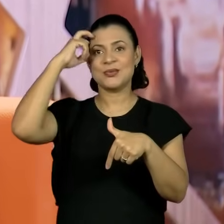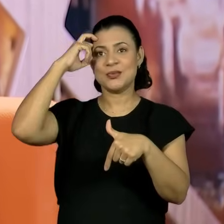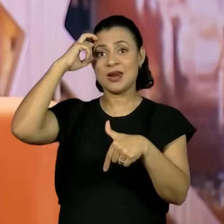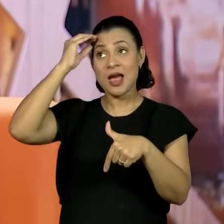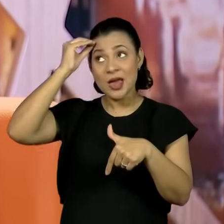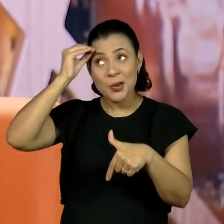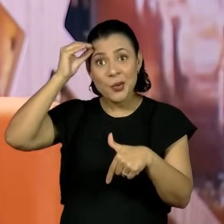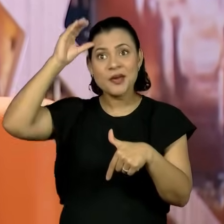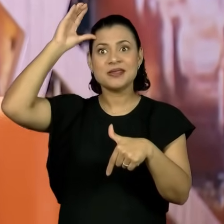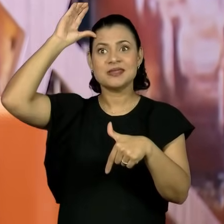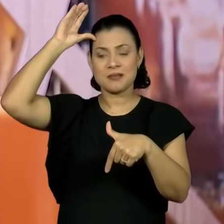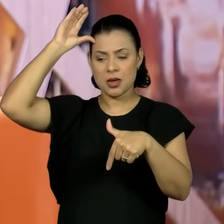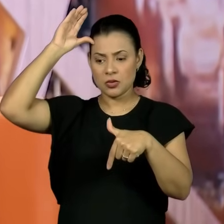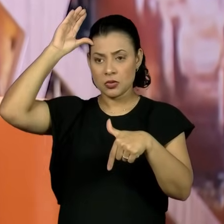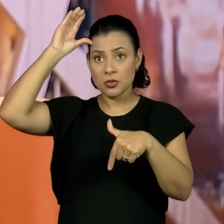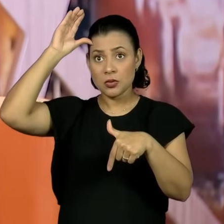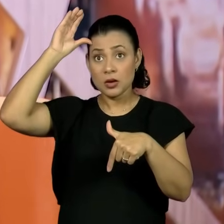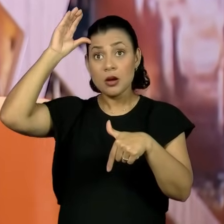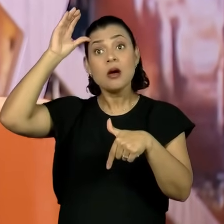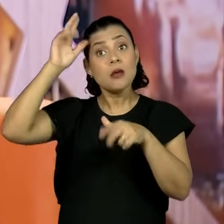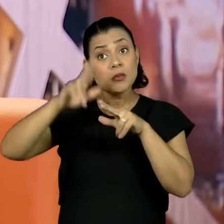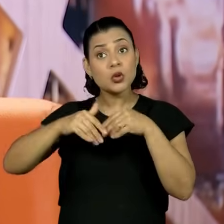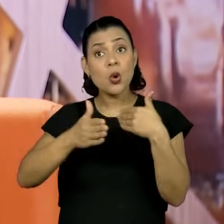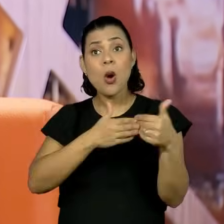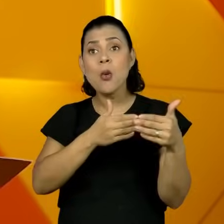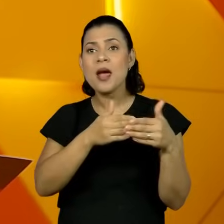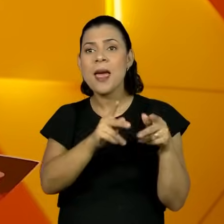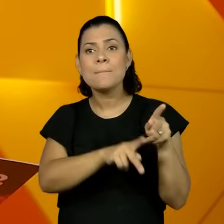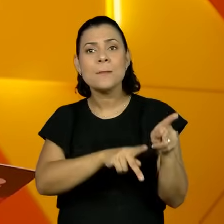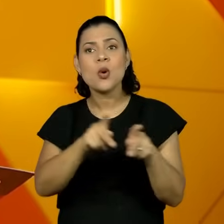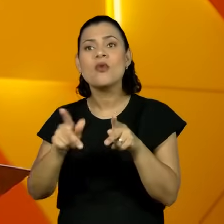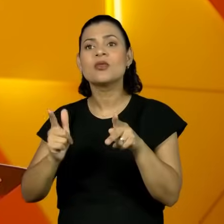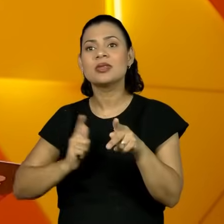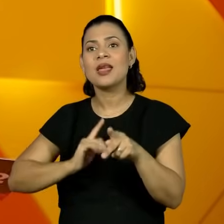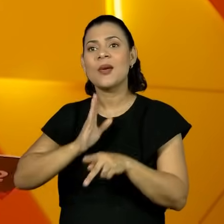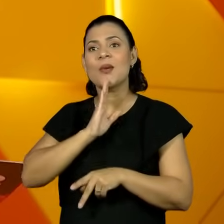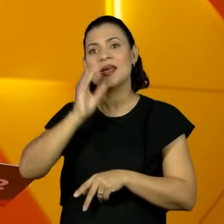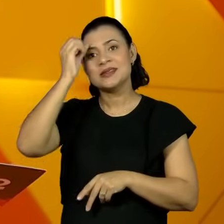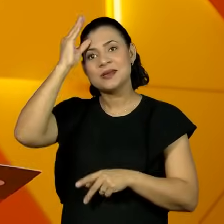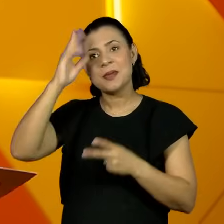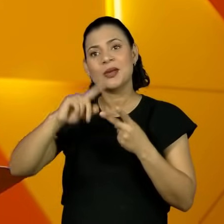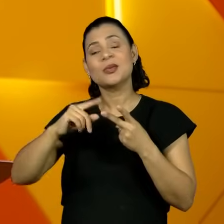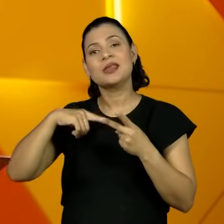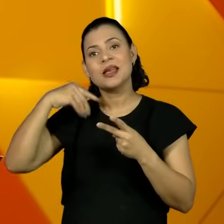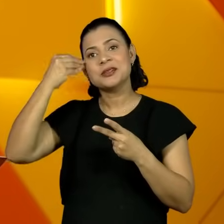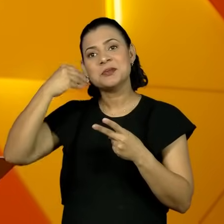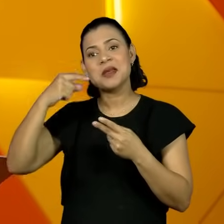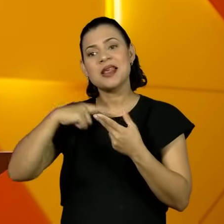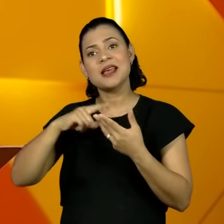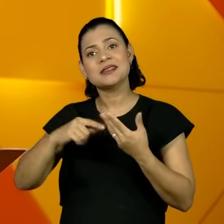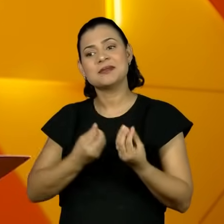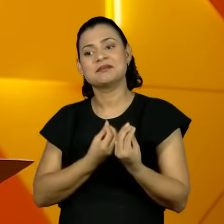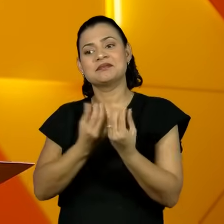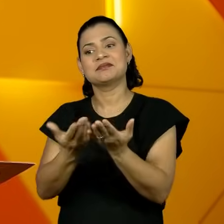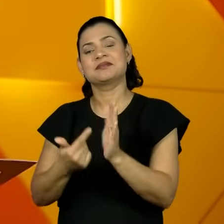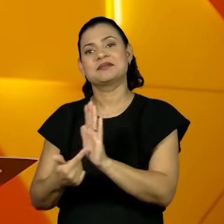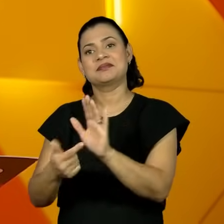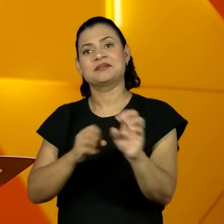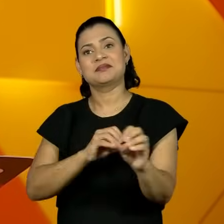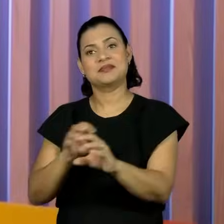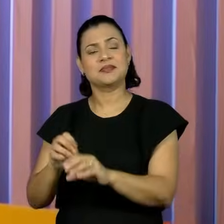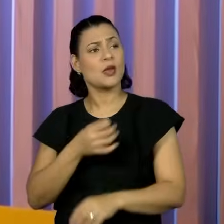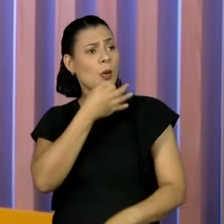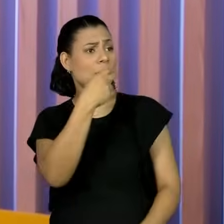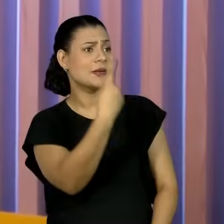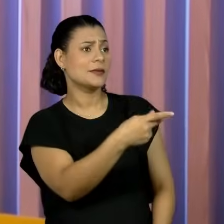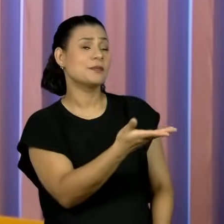conhecimento. Então, toda civilização tem conhecimento para oferecer. Vinão, também quero te ouvir aí sobre essa importância da diversidade do pensamento.